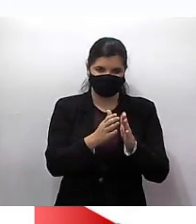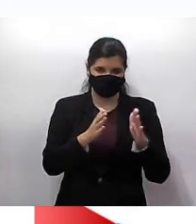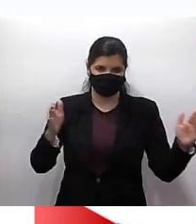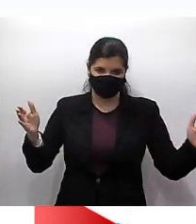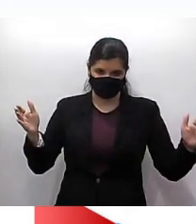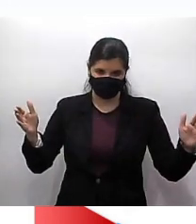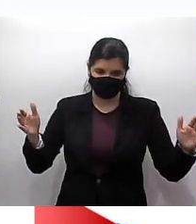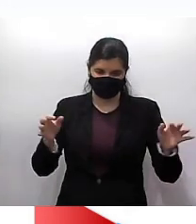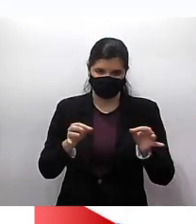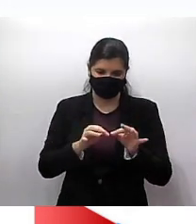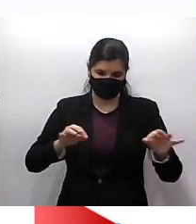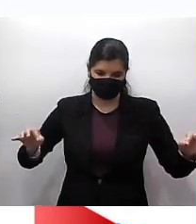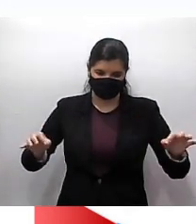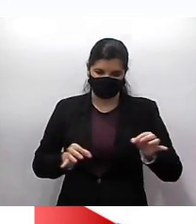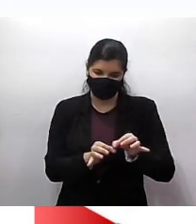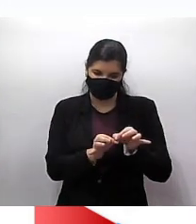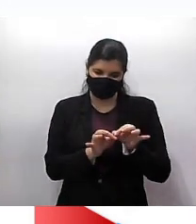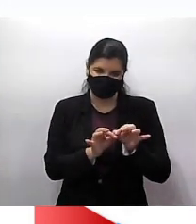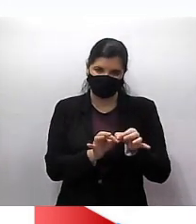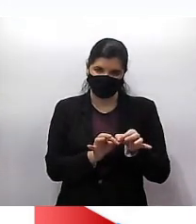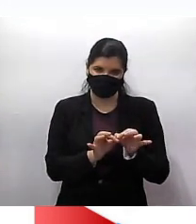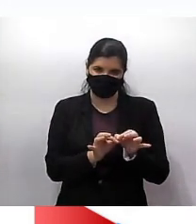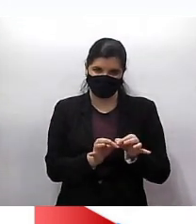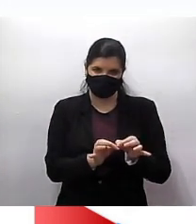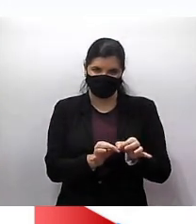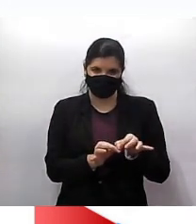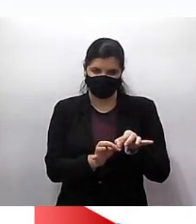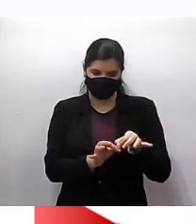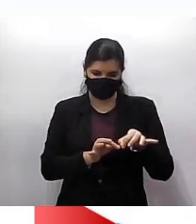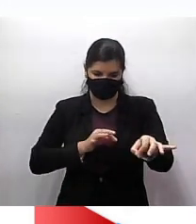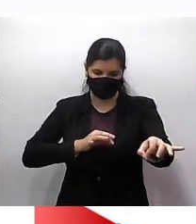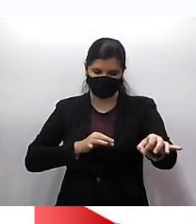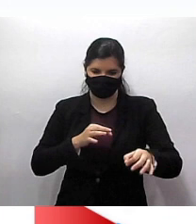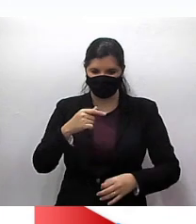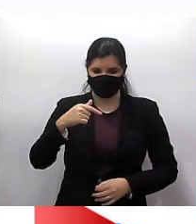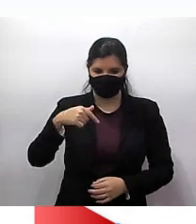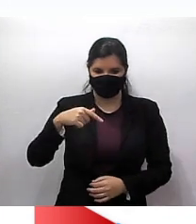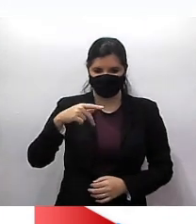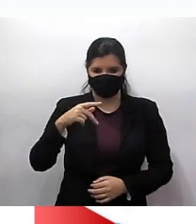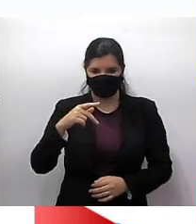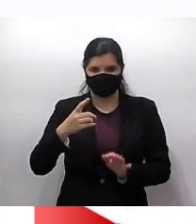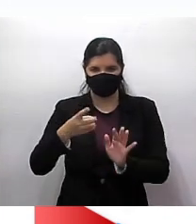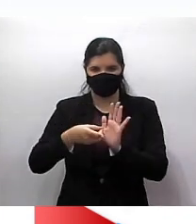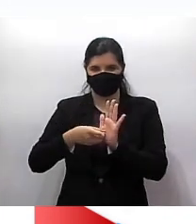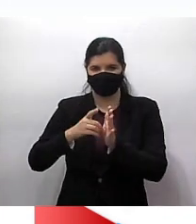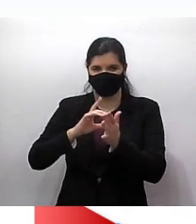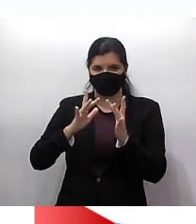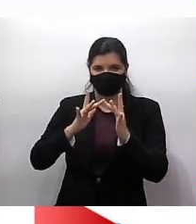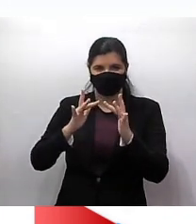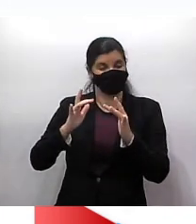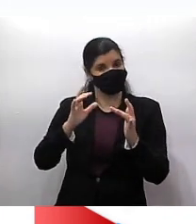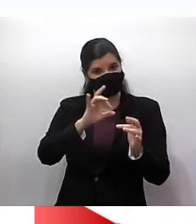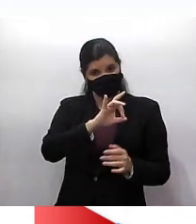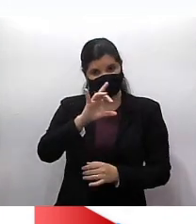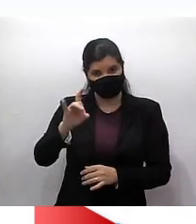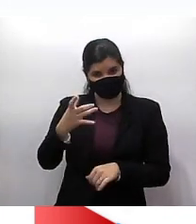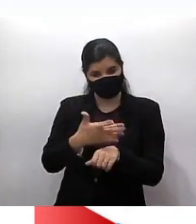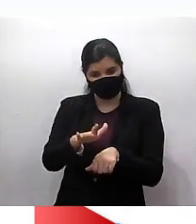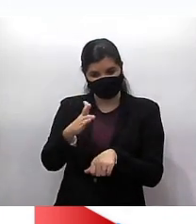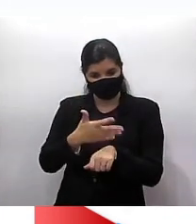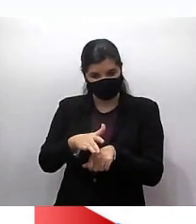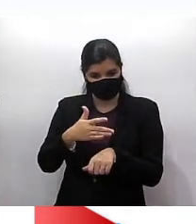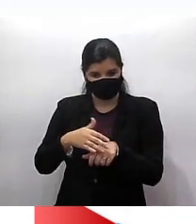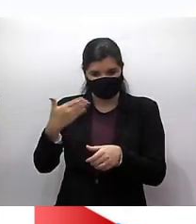70 de comprimento, tá? Então, antes de cada treino, os jogadores de